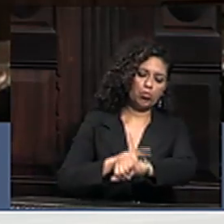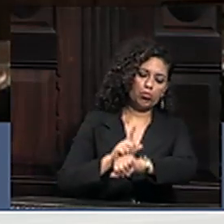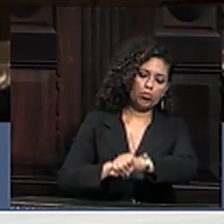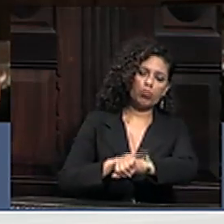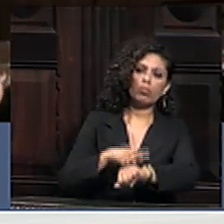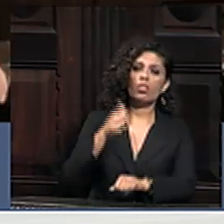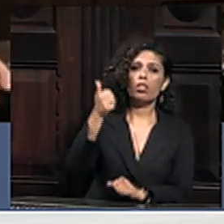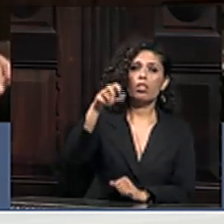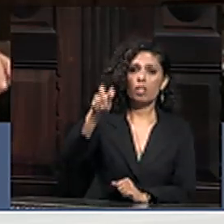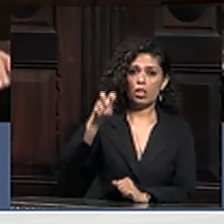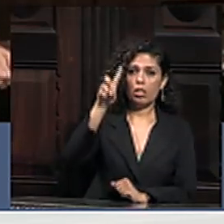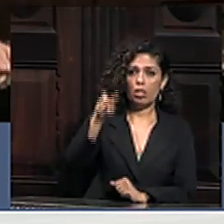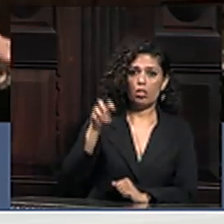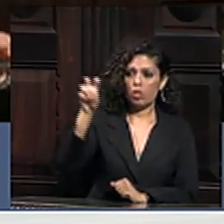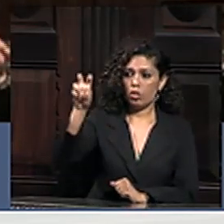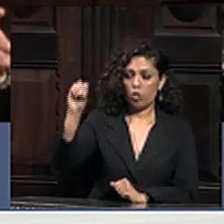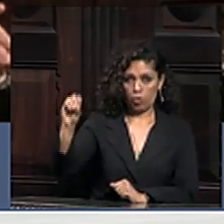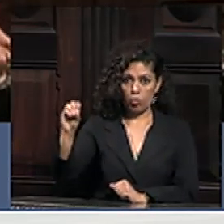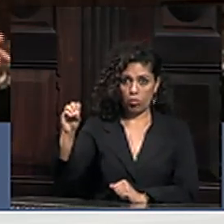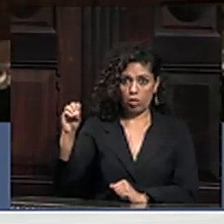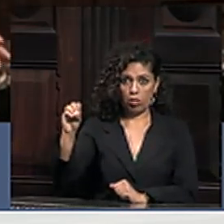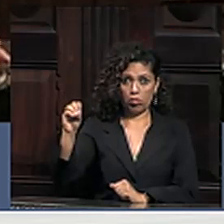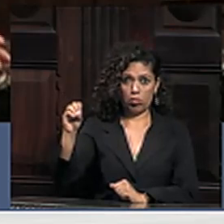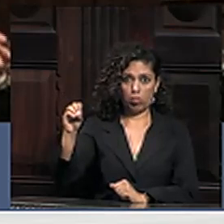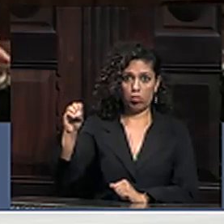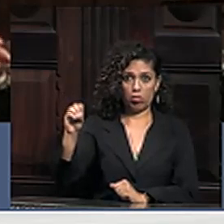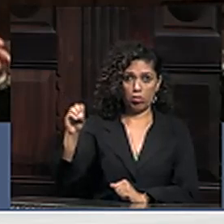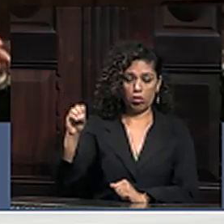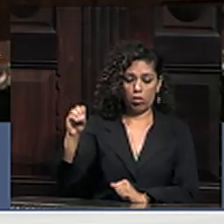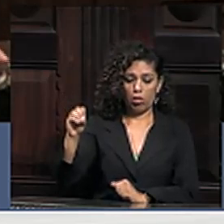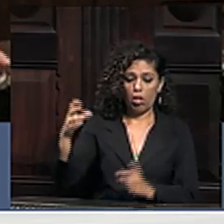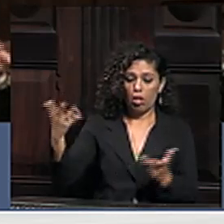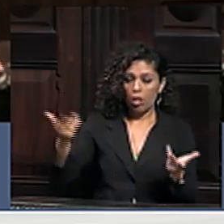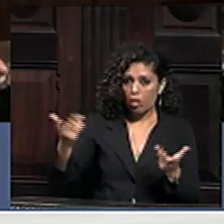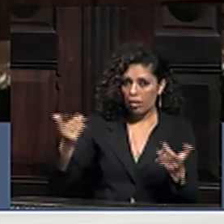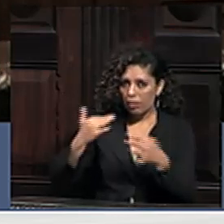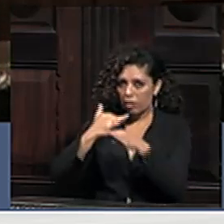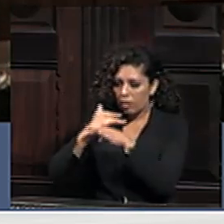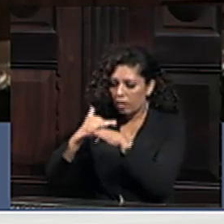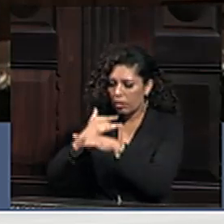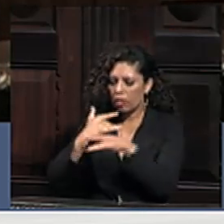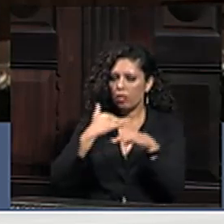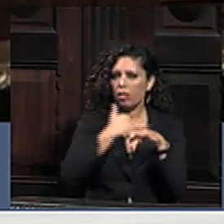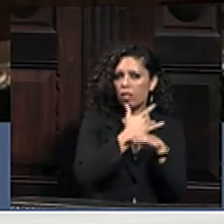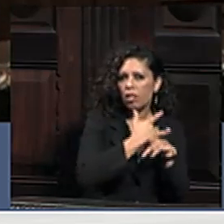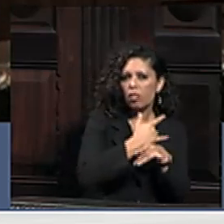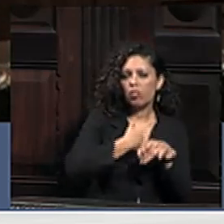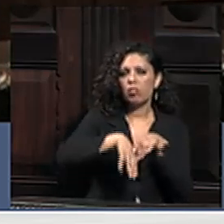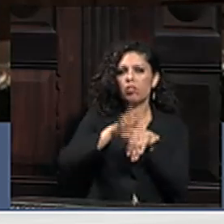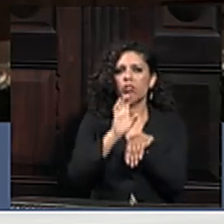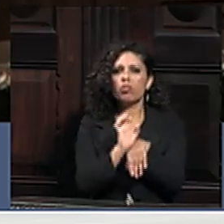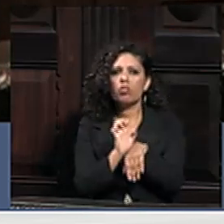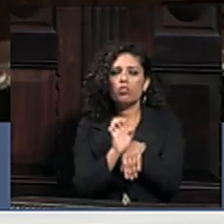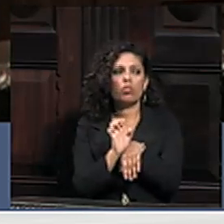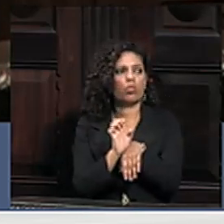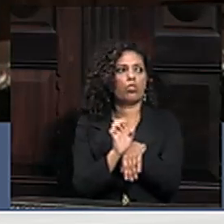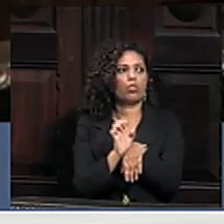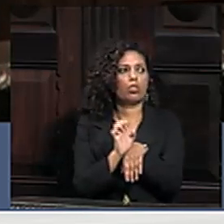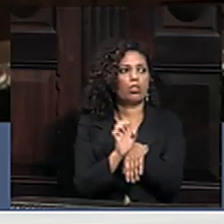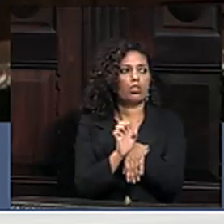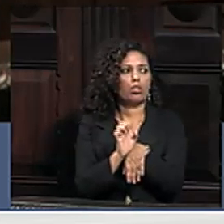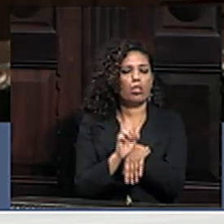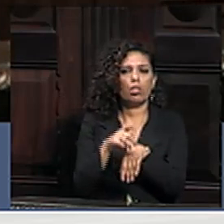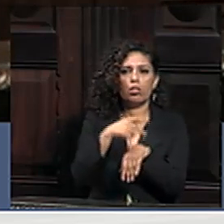15h50, em alguns municípios e estados brasileiros, mesmo em final